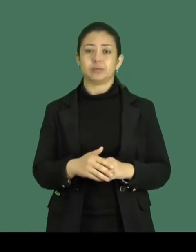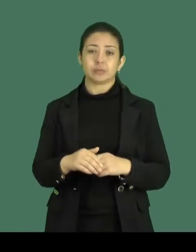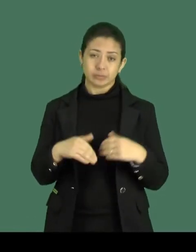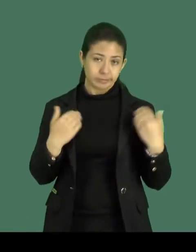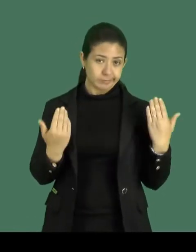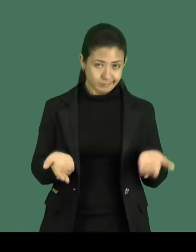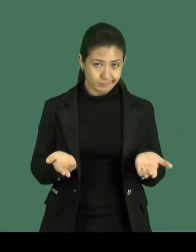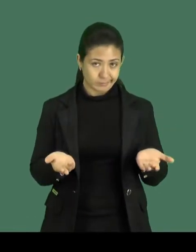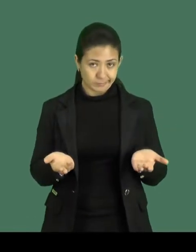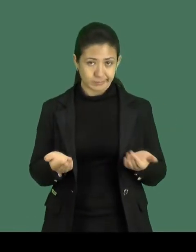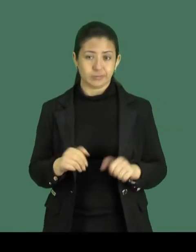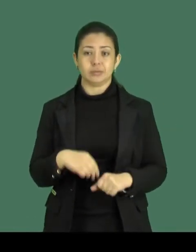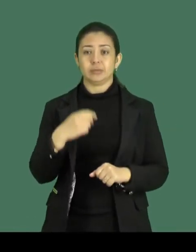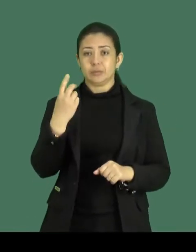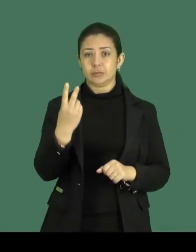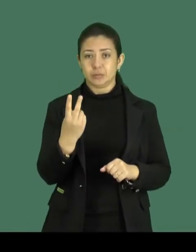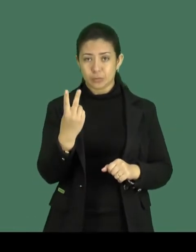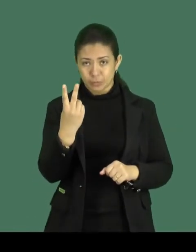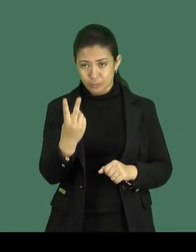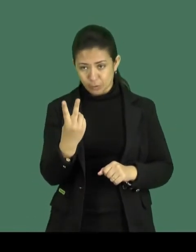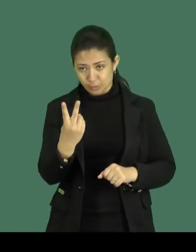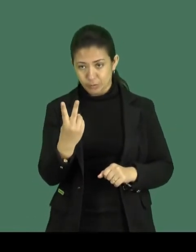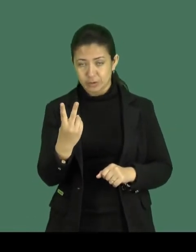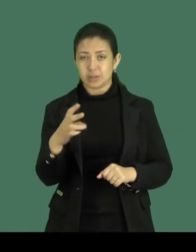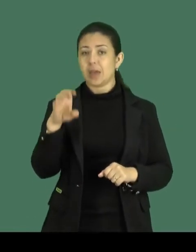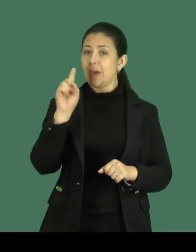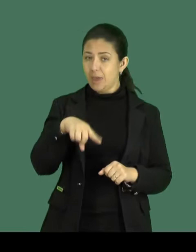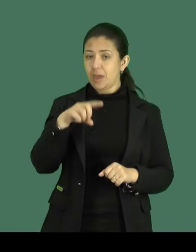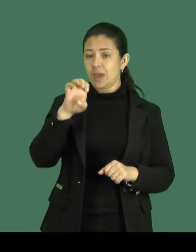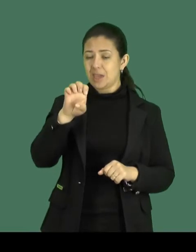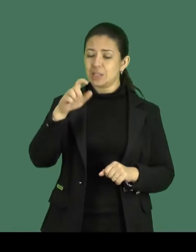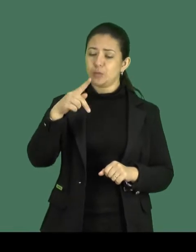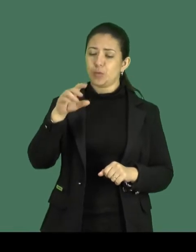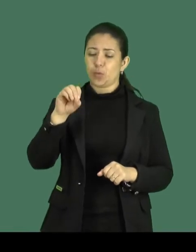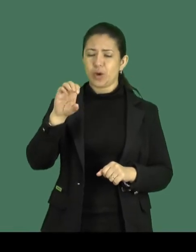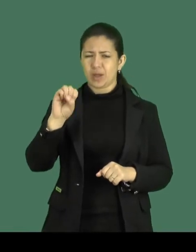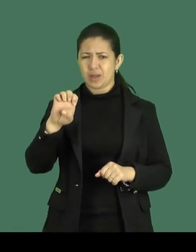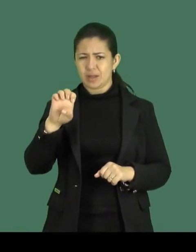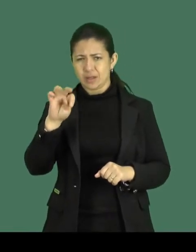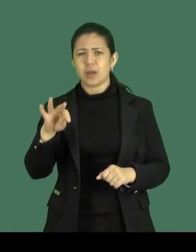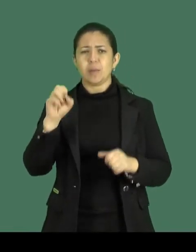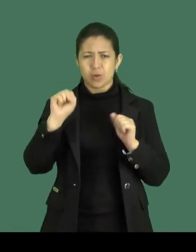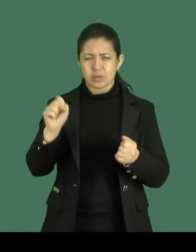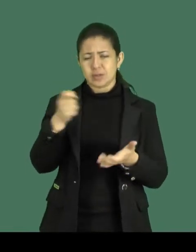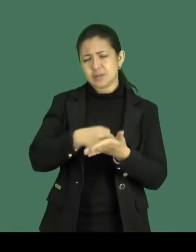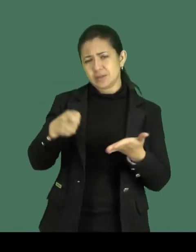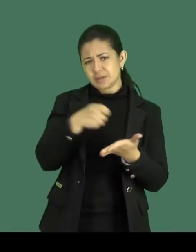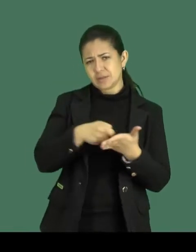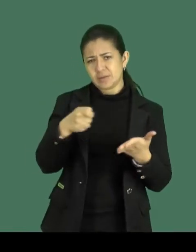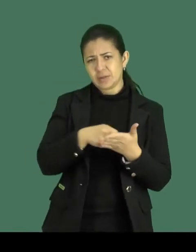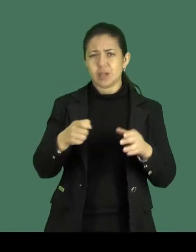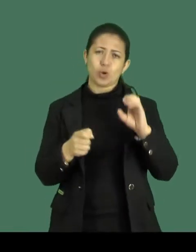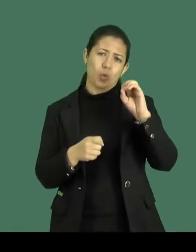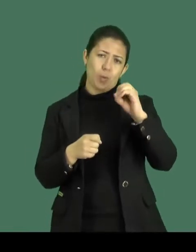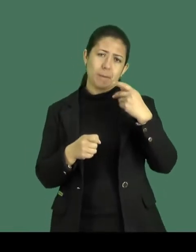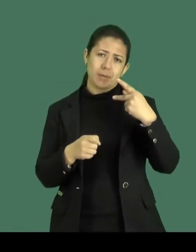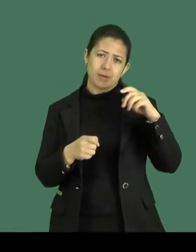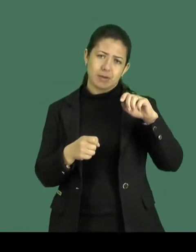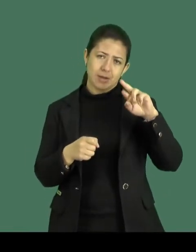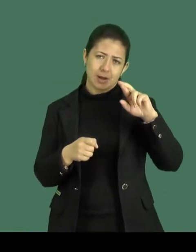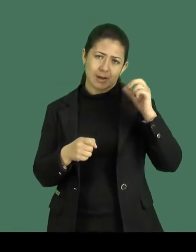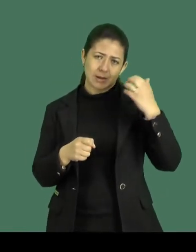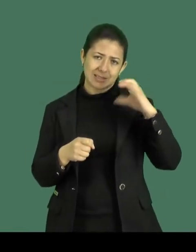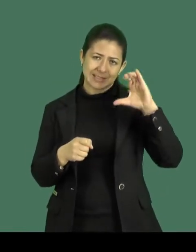Então esse 2 aqui é o expoente e que pode ser escrito na forma dessa operação que